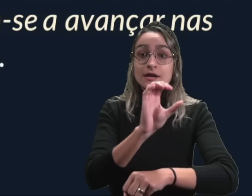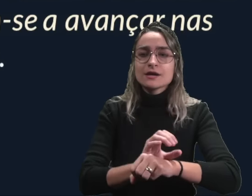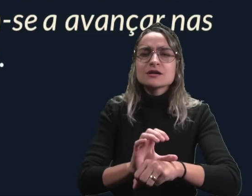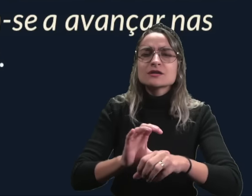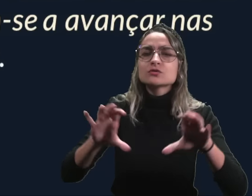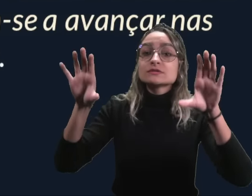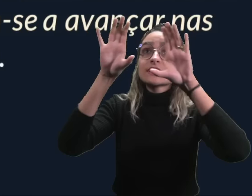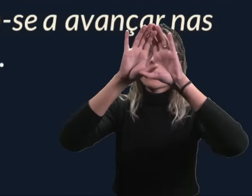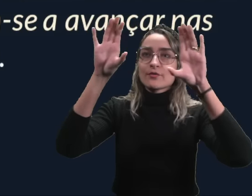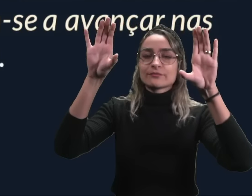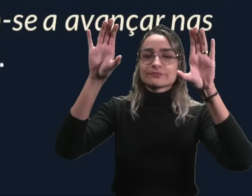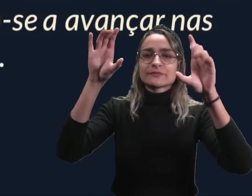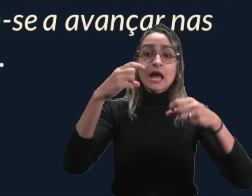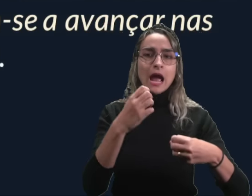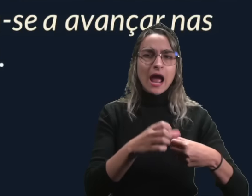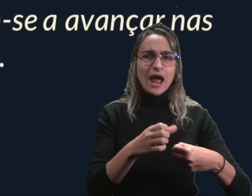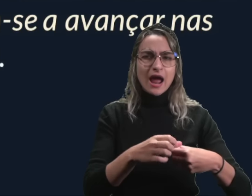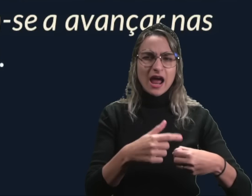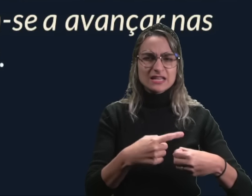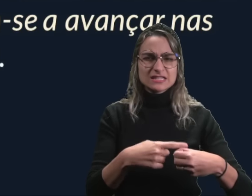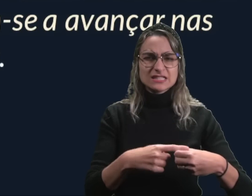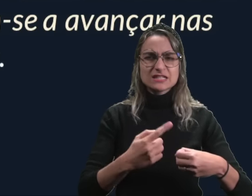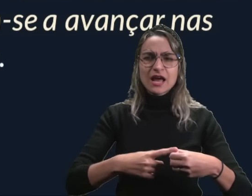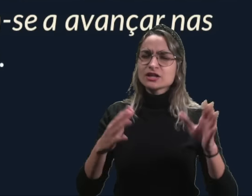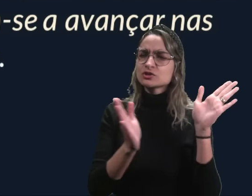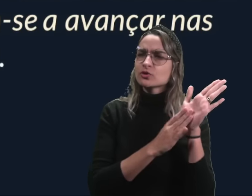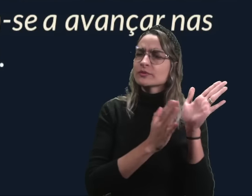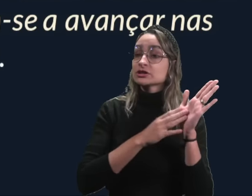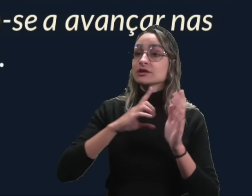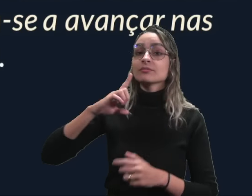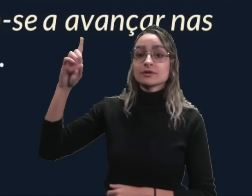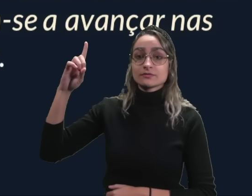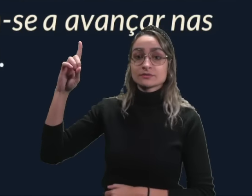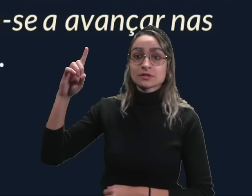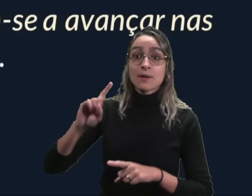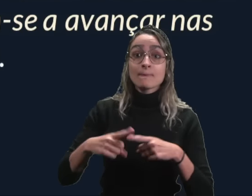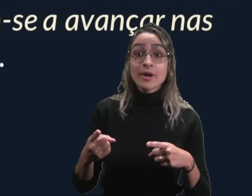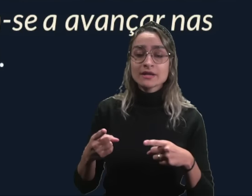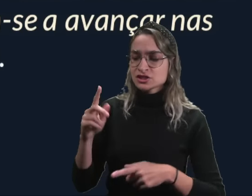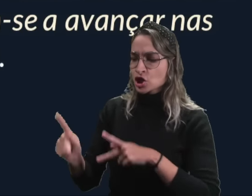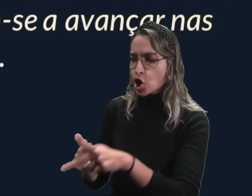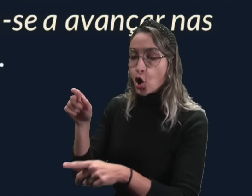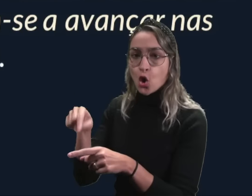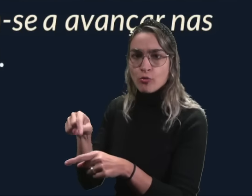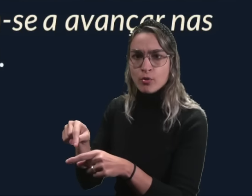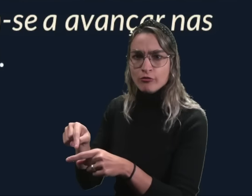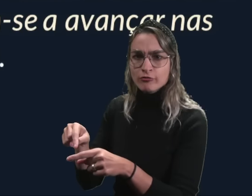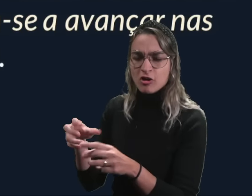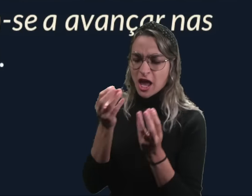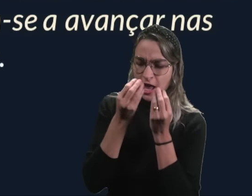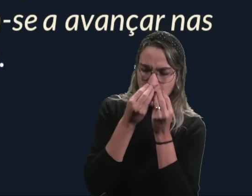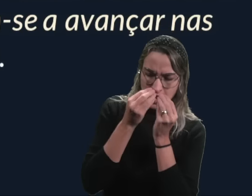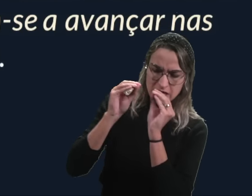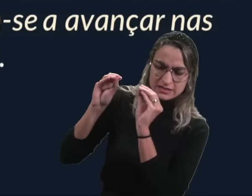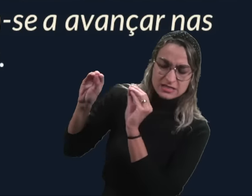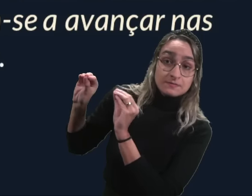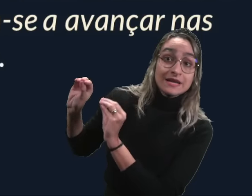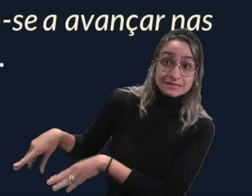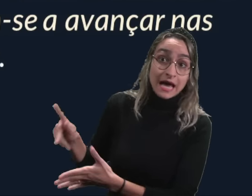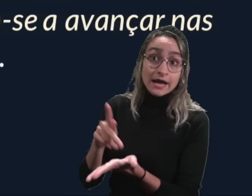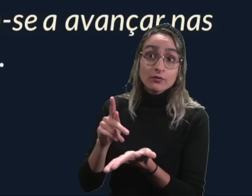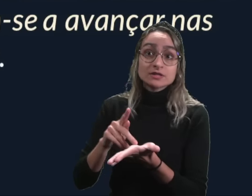16 e eles formaram seus credos e recusaram-se a avançar nas verdades reveladas ouve uma